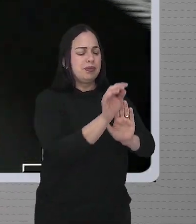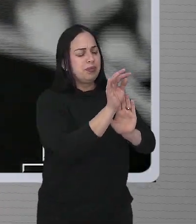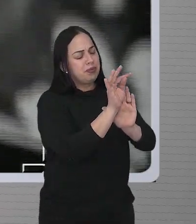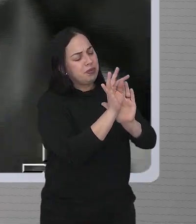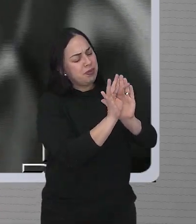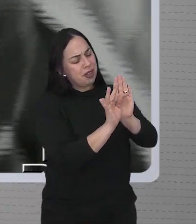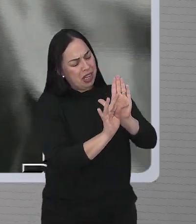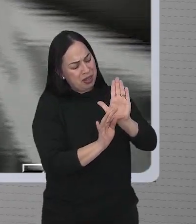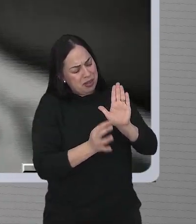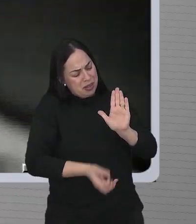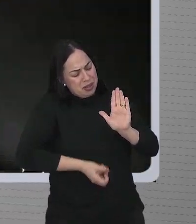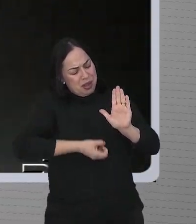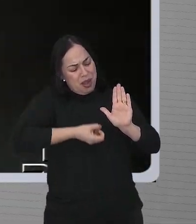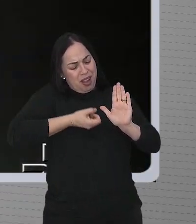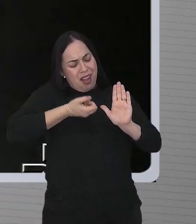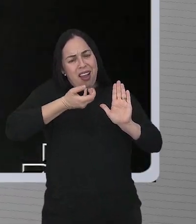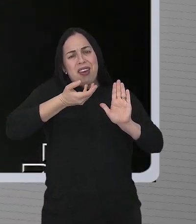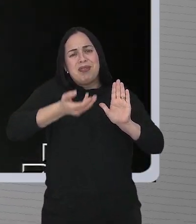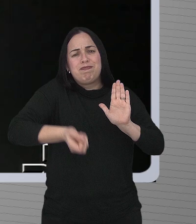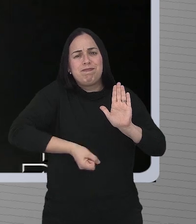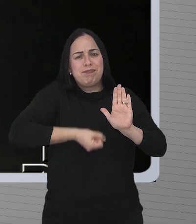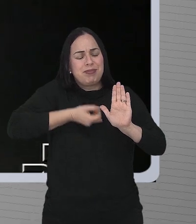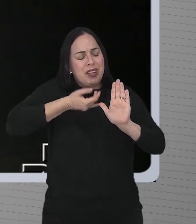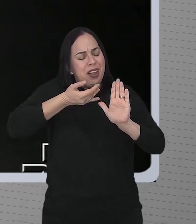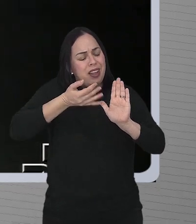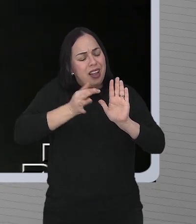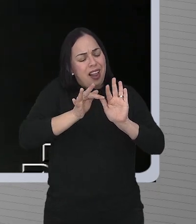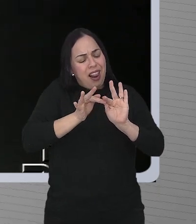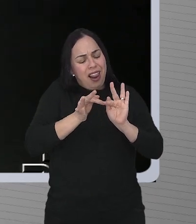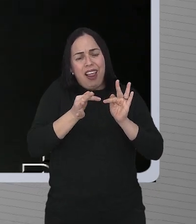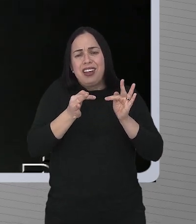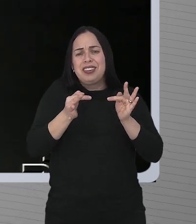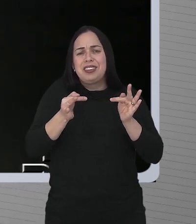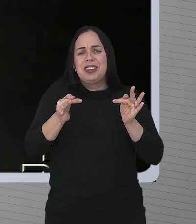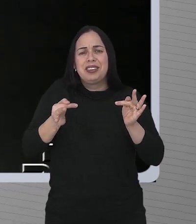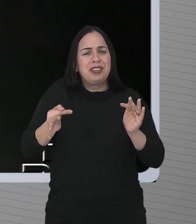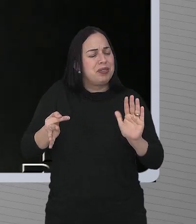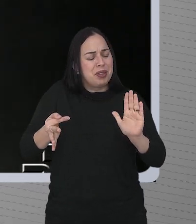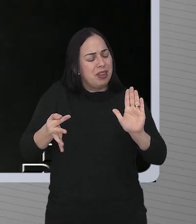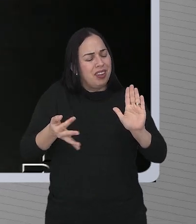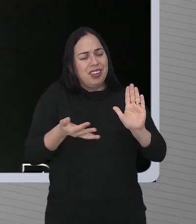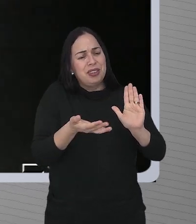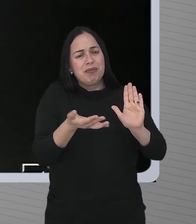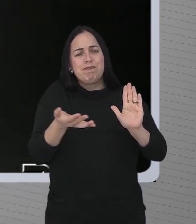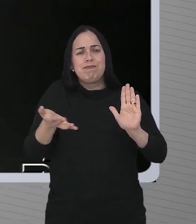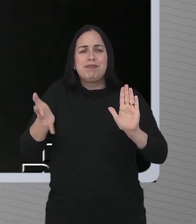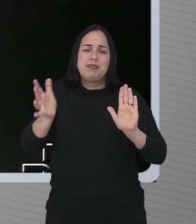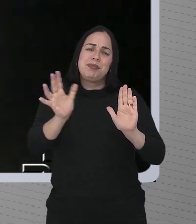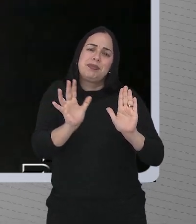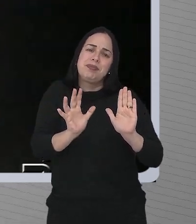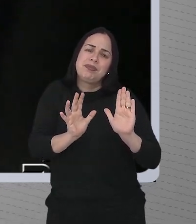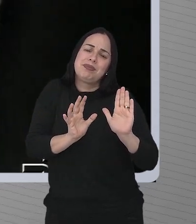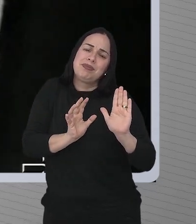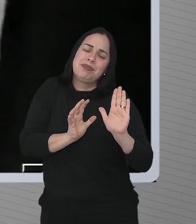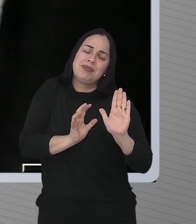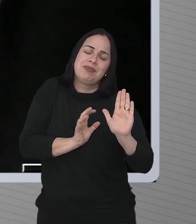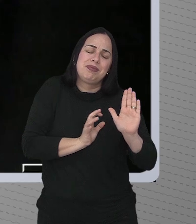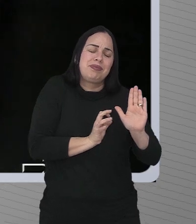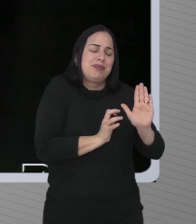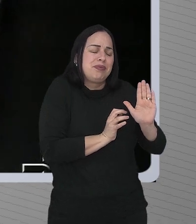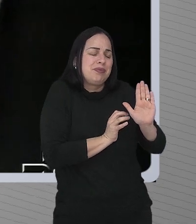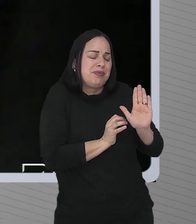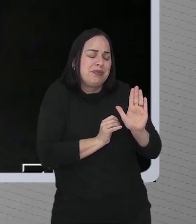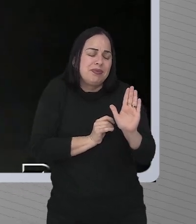Nestes versos tão singelos, minha bela, meu amor.